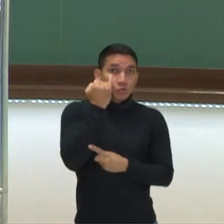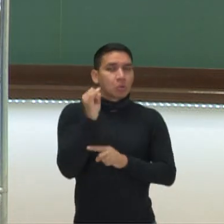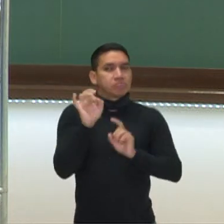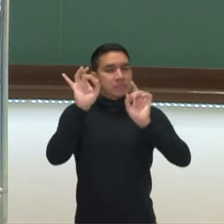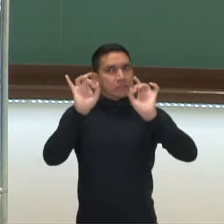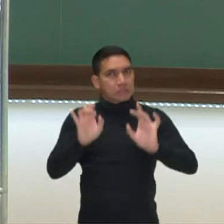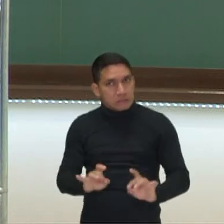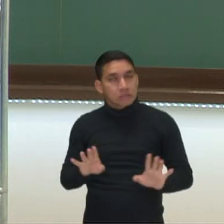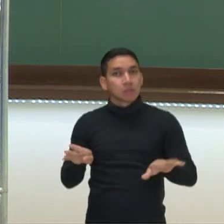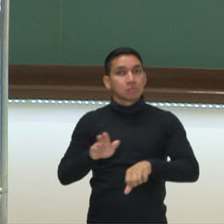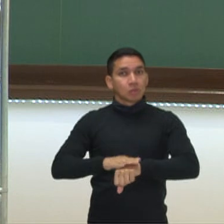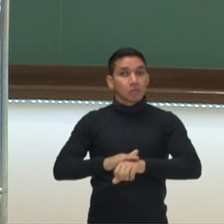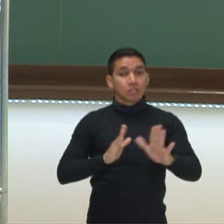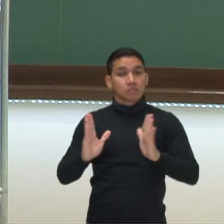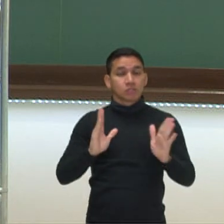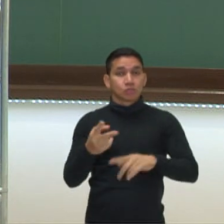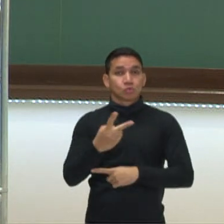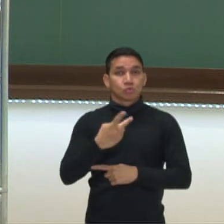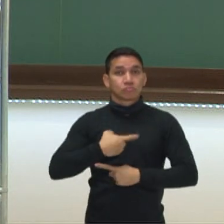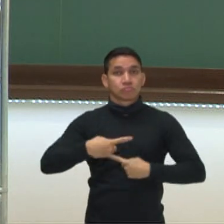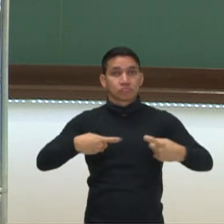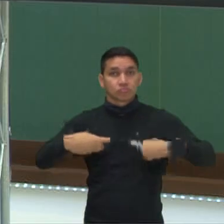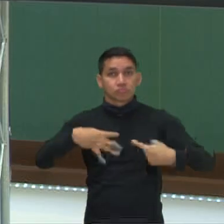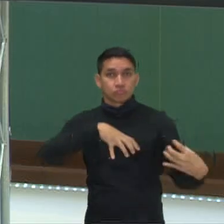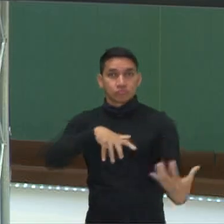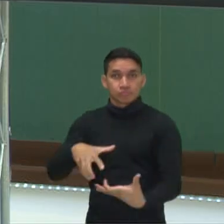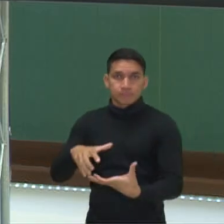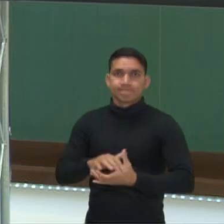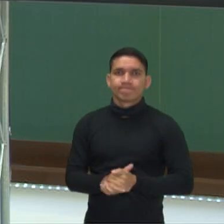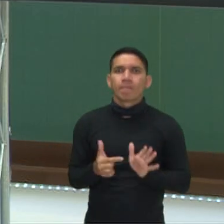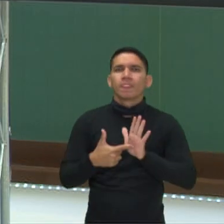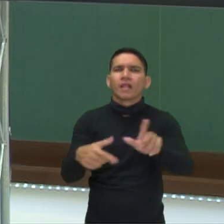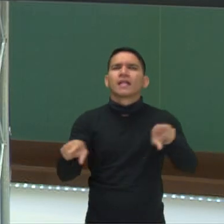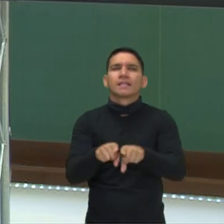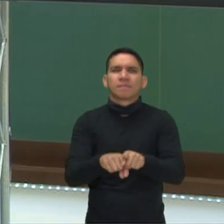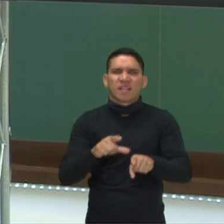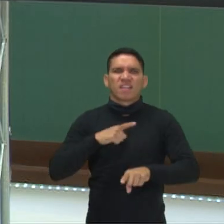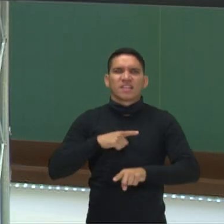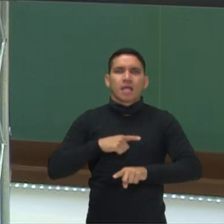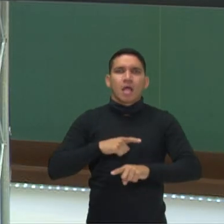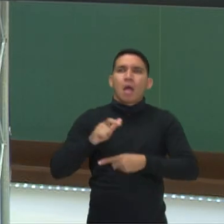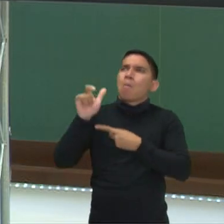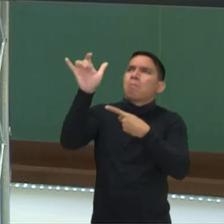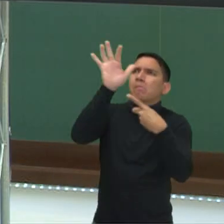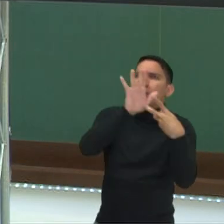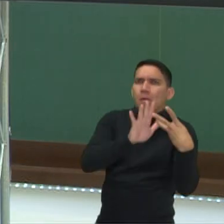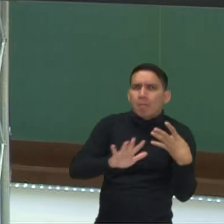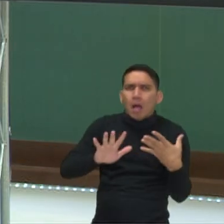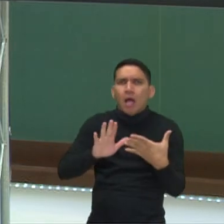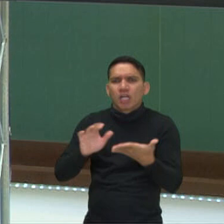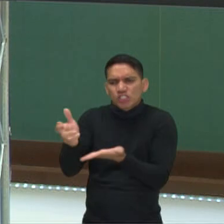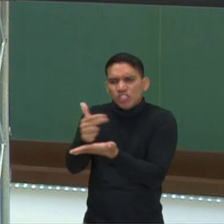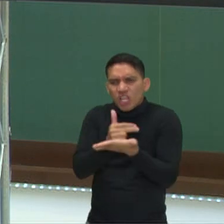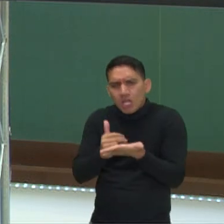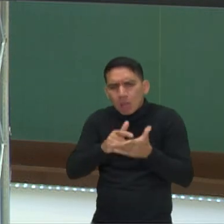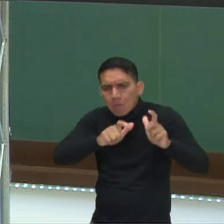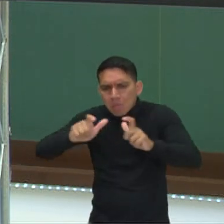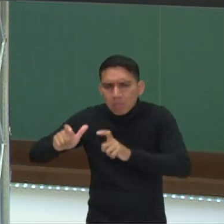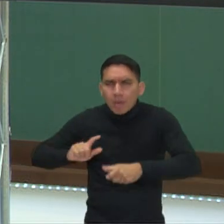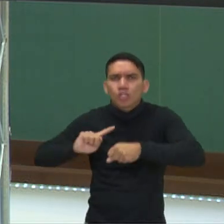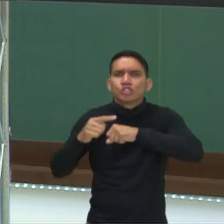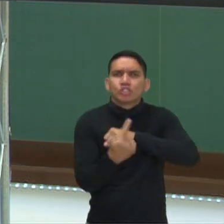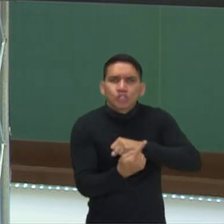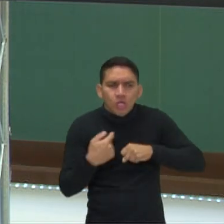valiosa durante a Segunda Guerra Mundial. E ainda, os mapas também são um recurso importante para analisarmos guerra